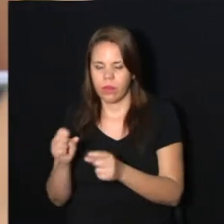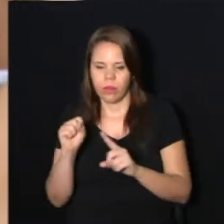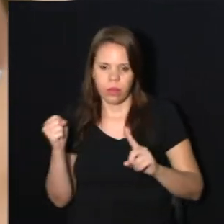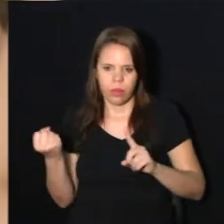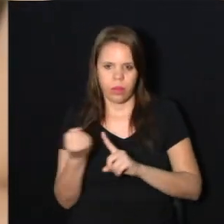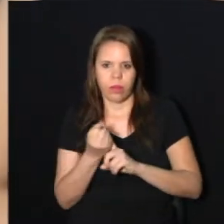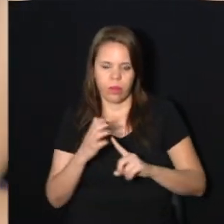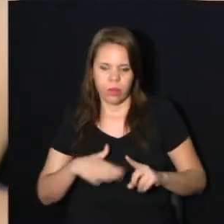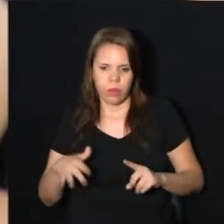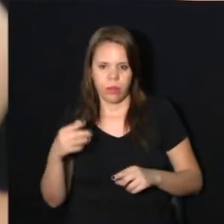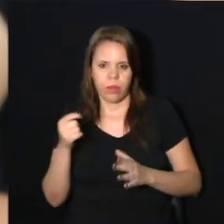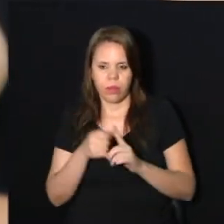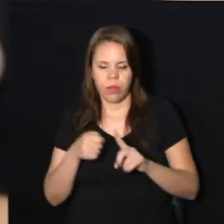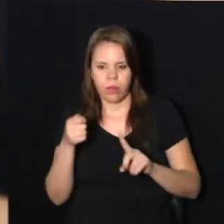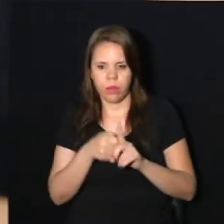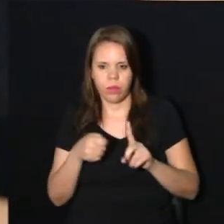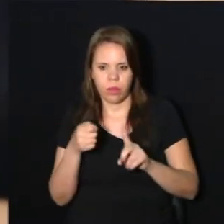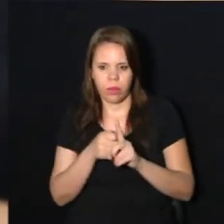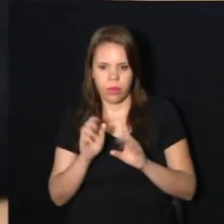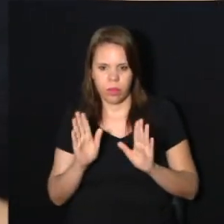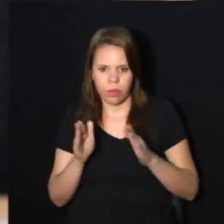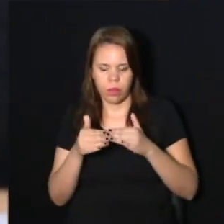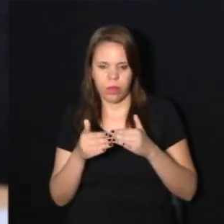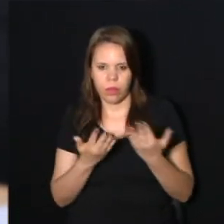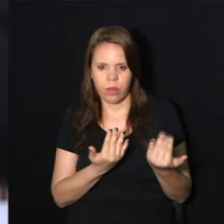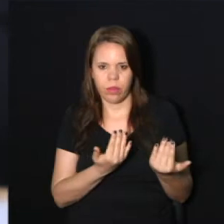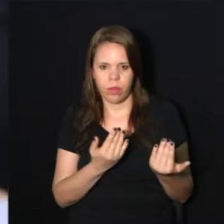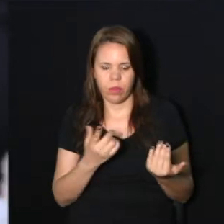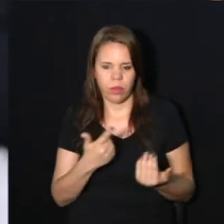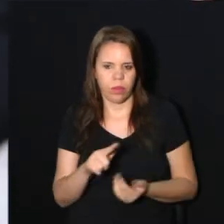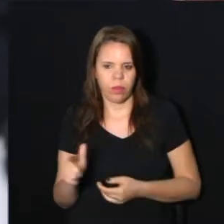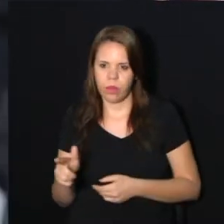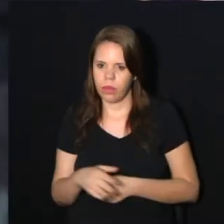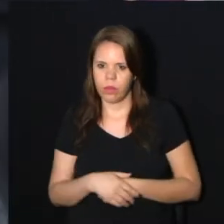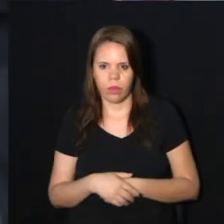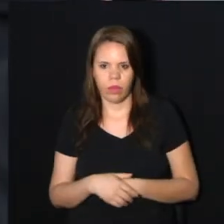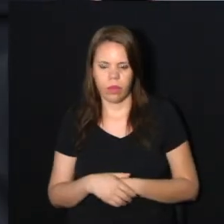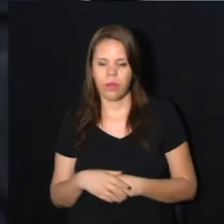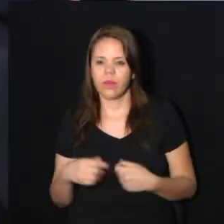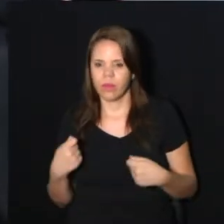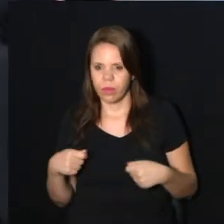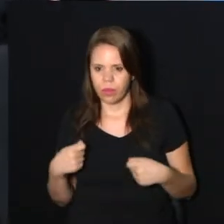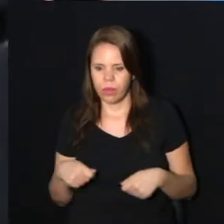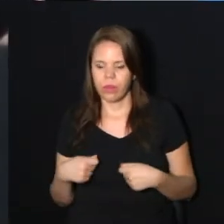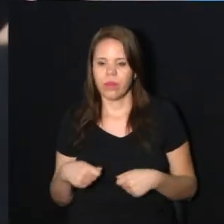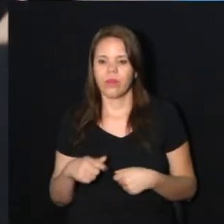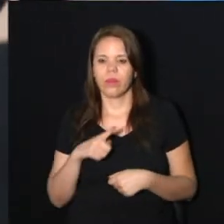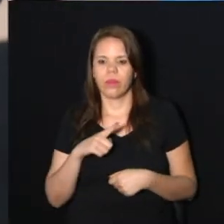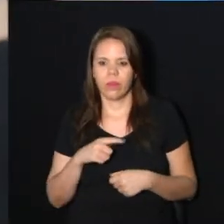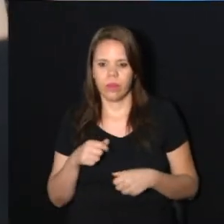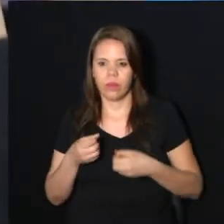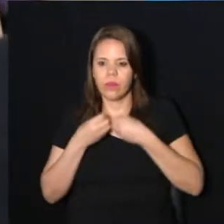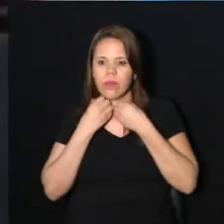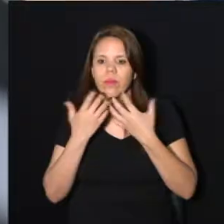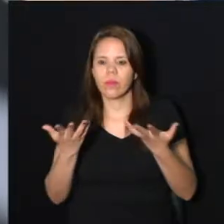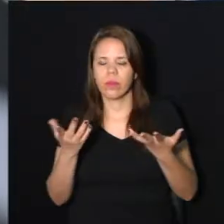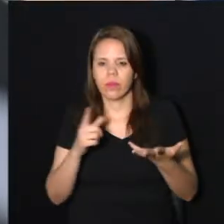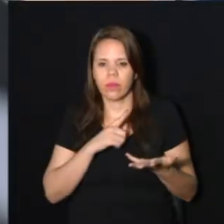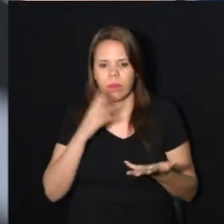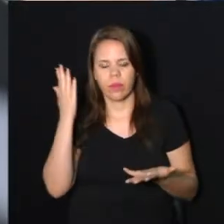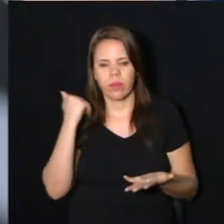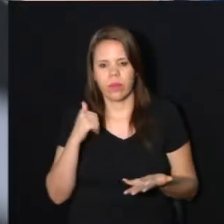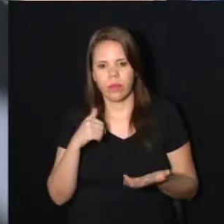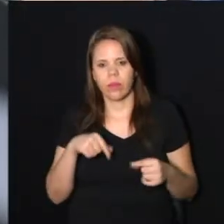sociedade políticas voltadas para esses jovens também, e ele não tem, e ele precisa extravasar isso que ele tem. Então